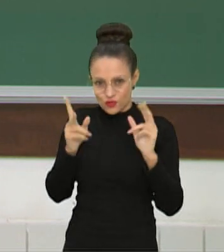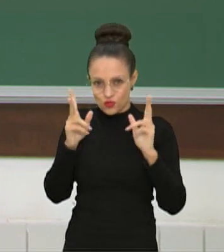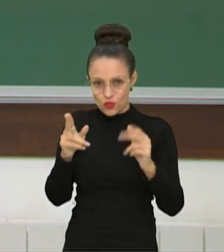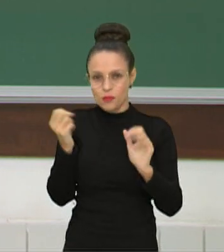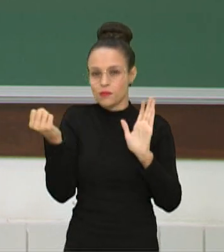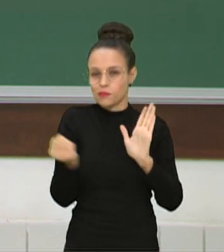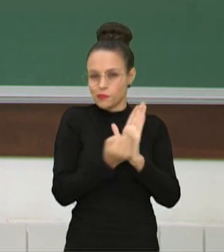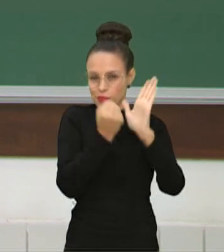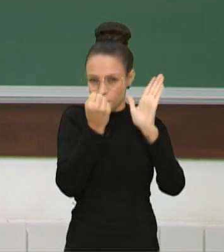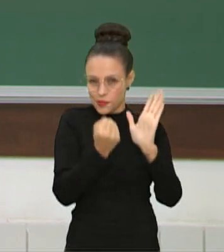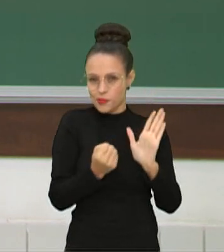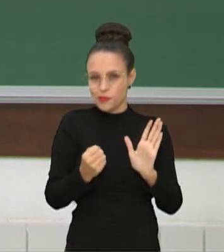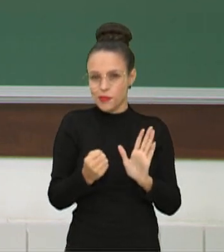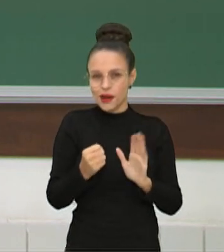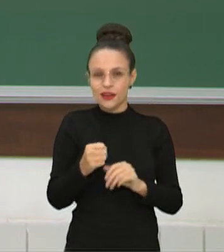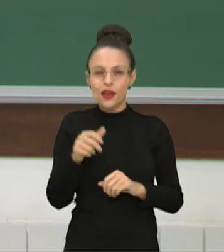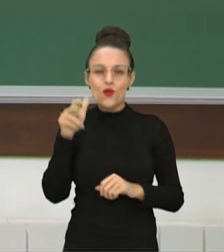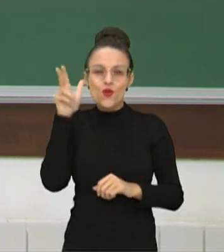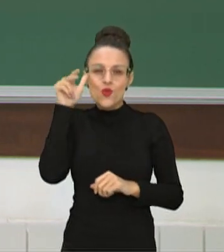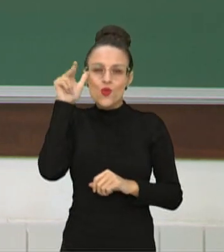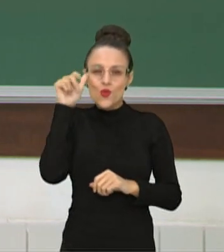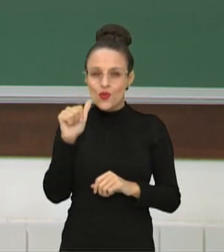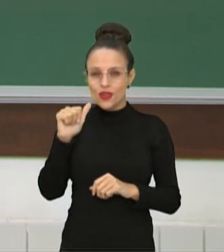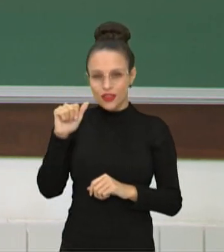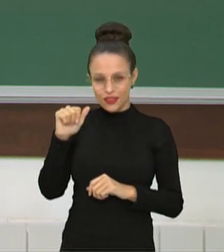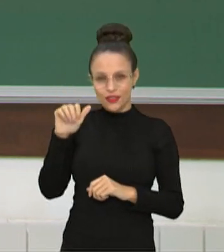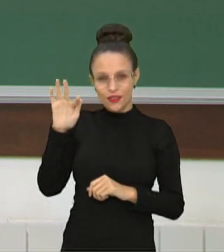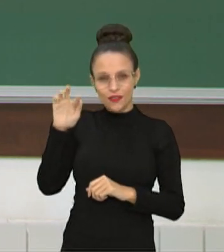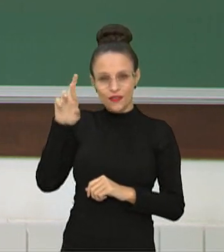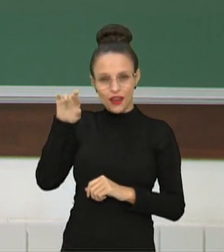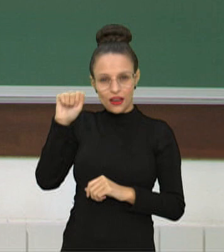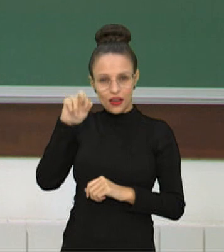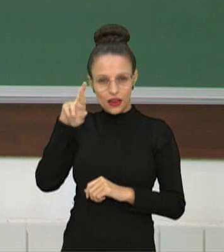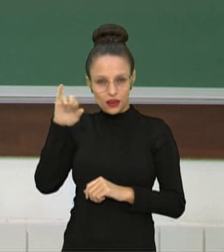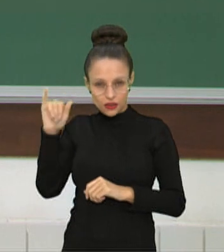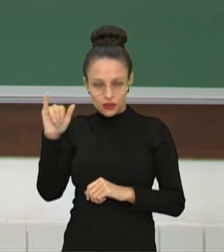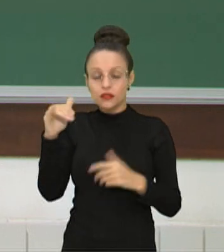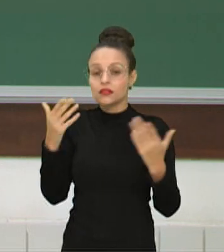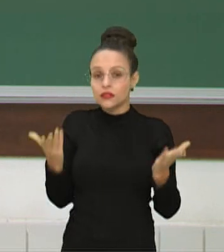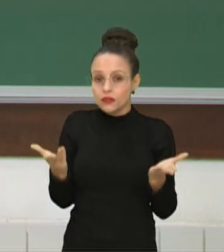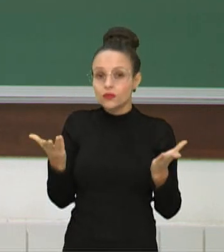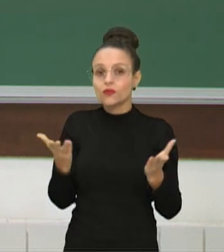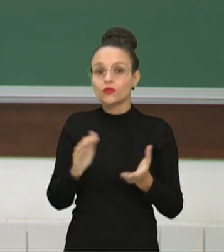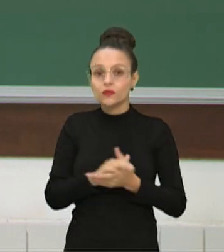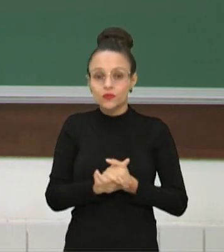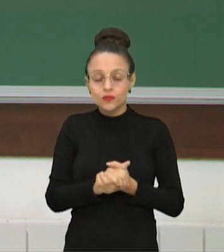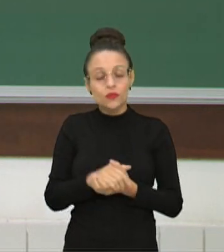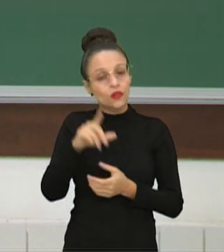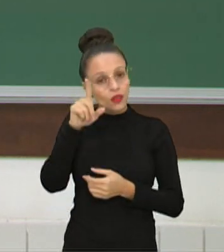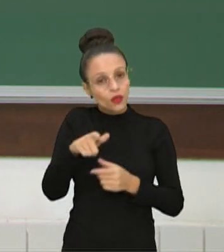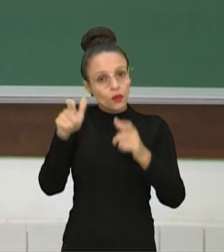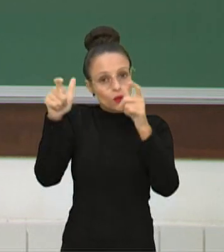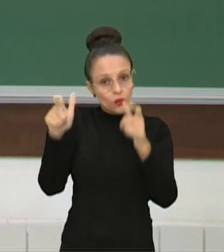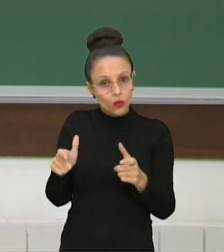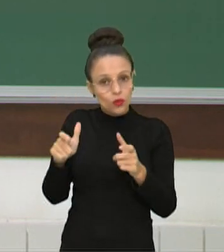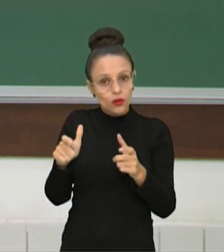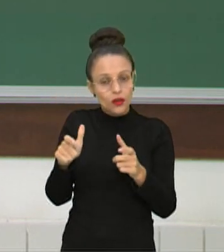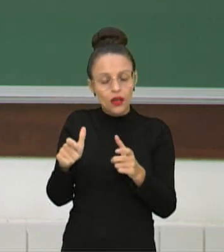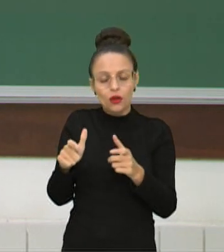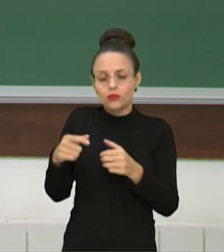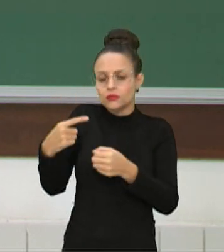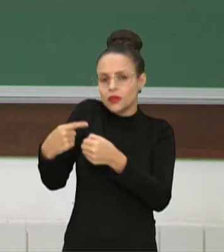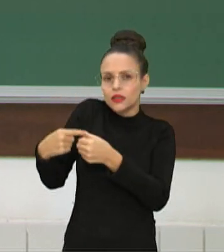a marca, o cavalinho empinado. Então, é um local, uma cidadezinha